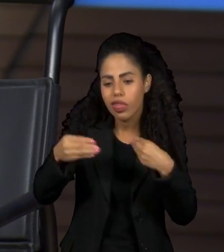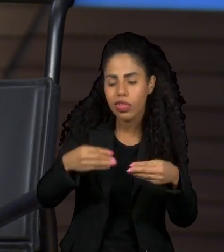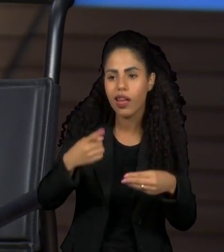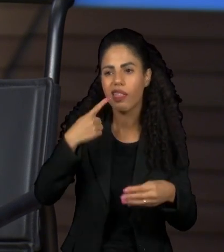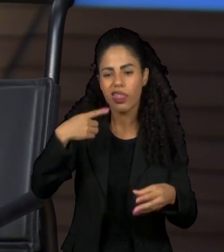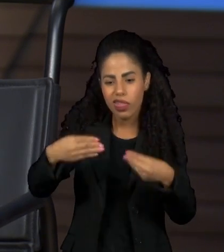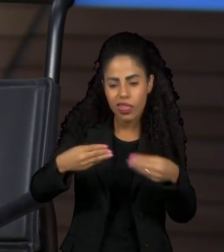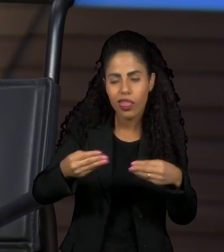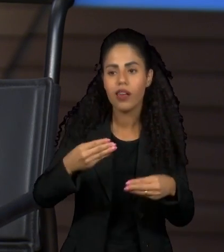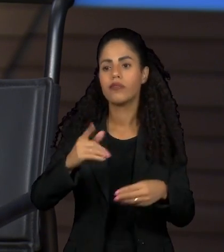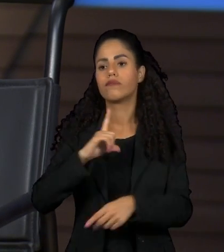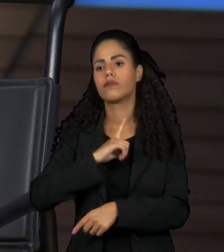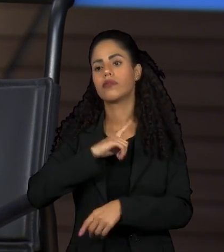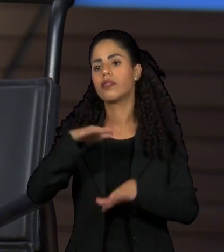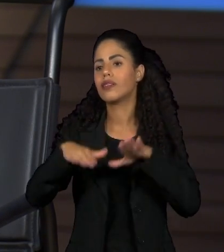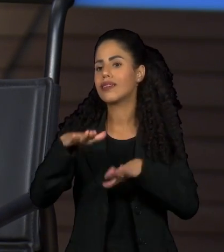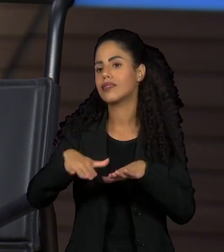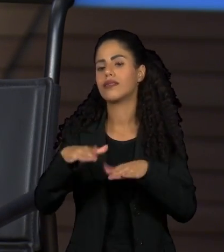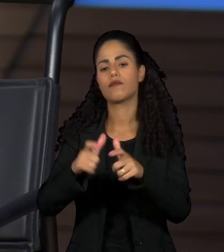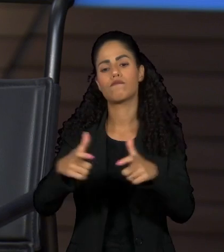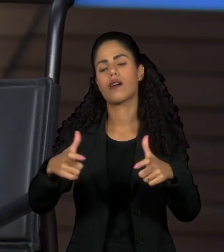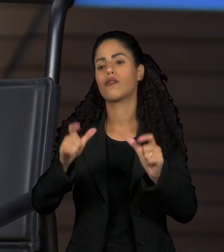embalagens e mais plástico e muitas vezes